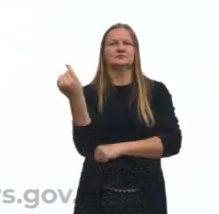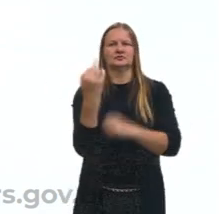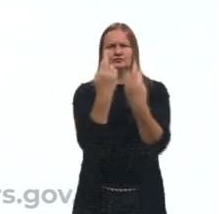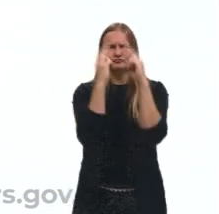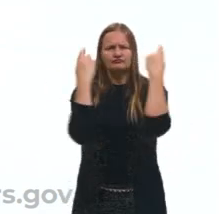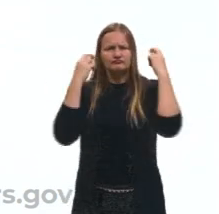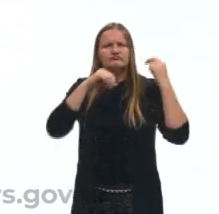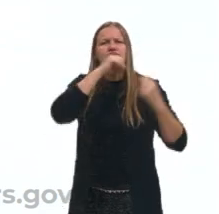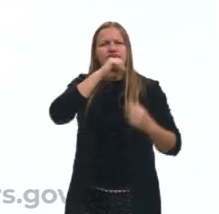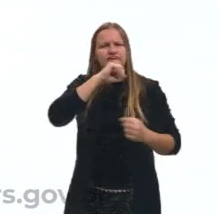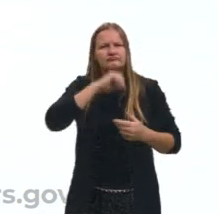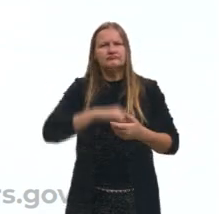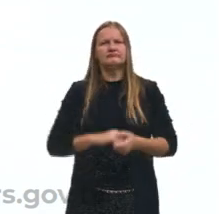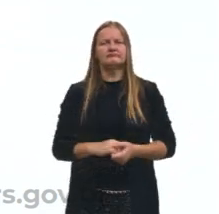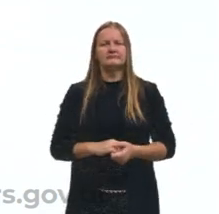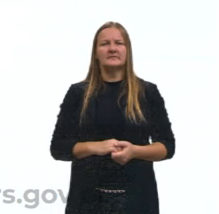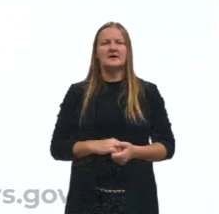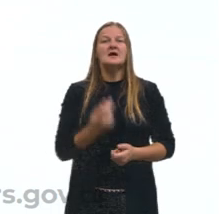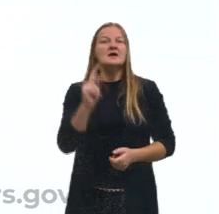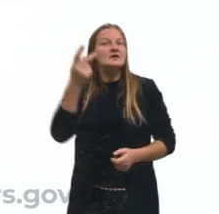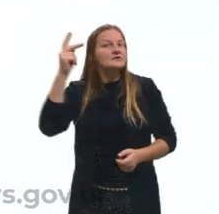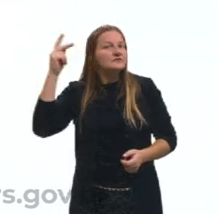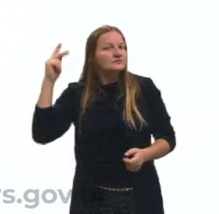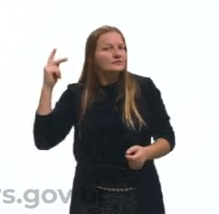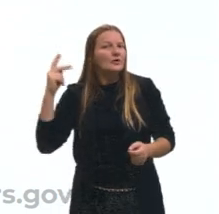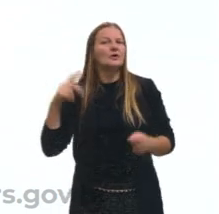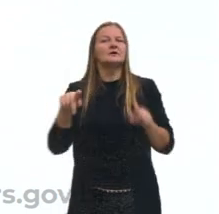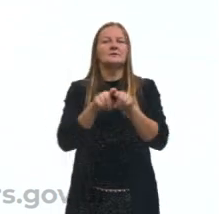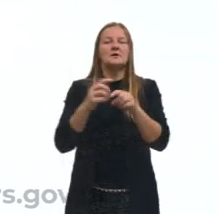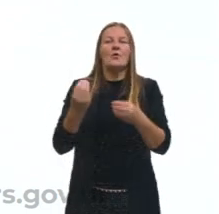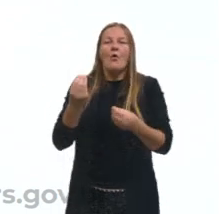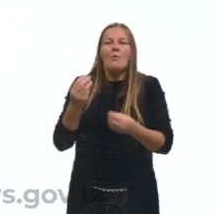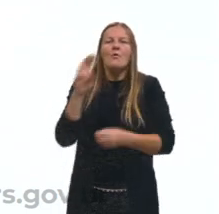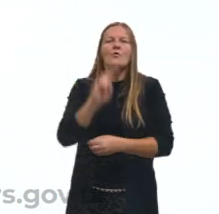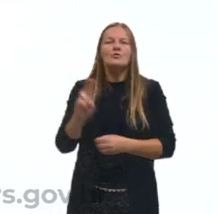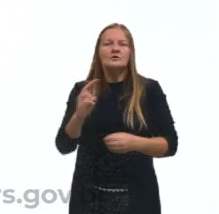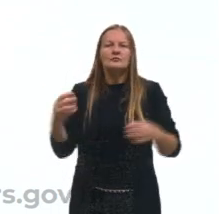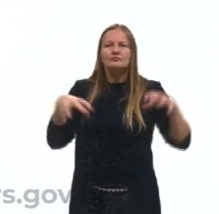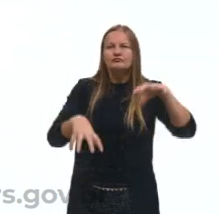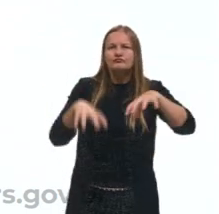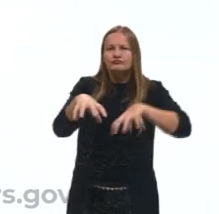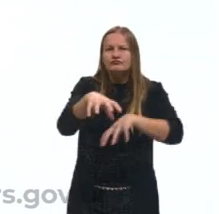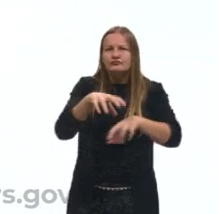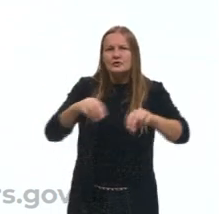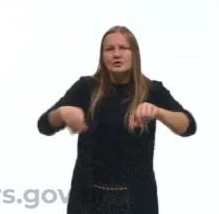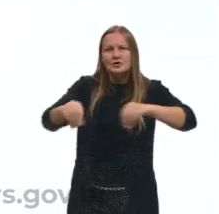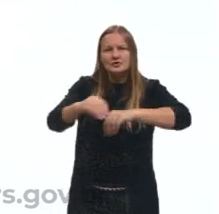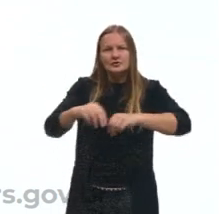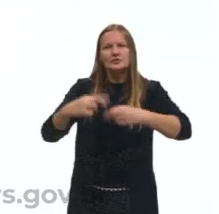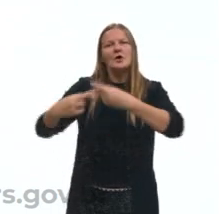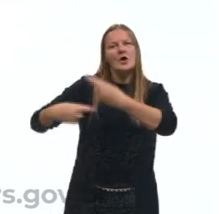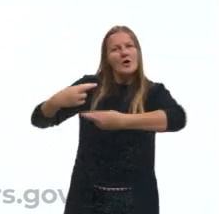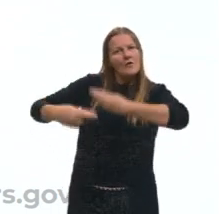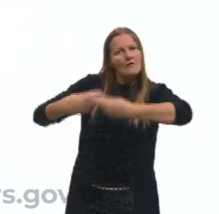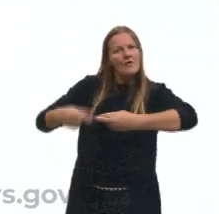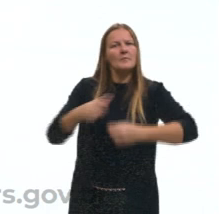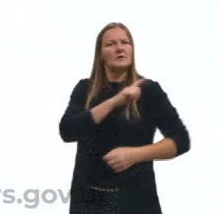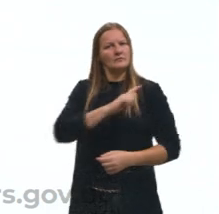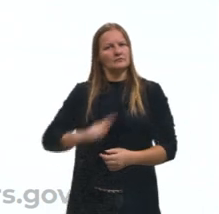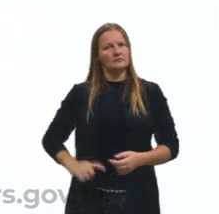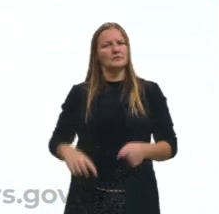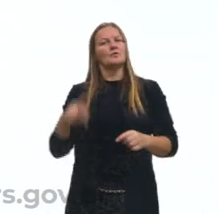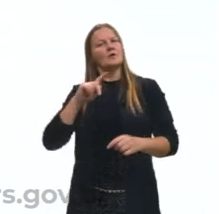Antiga a gente vai falar um pouquinho da história e da ocupação dela e depois das reformas que estiveram no governo